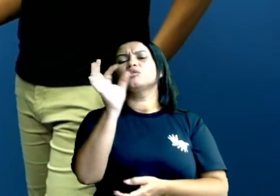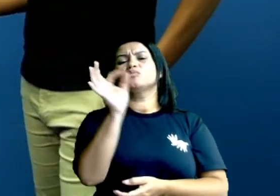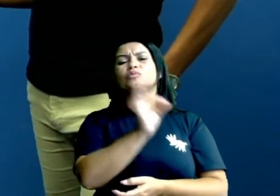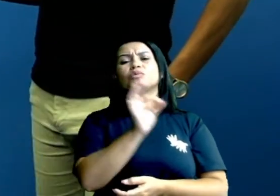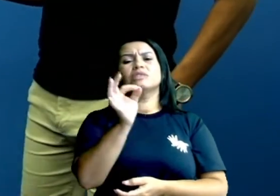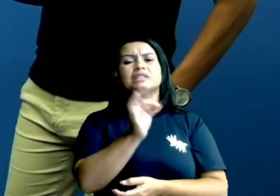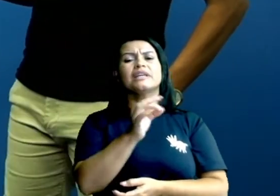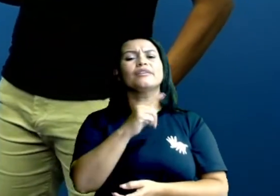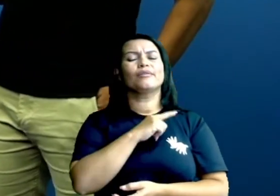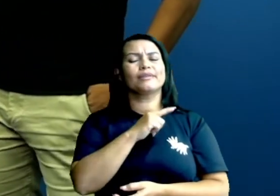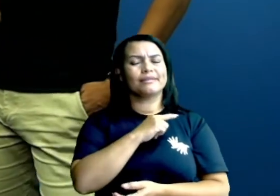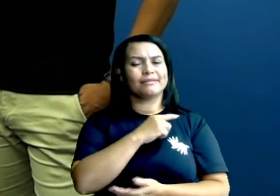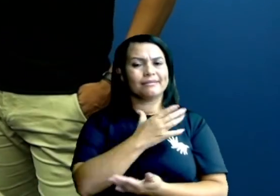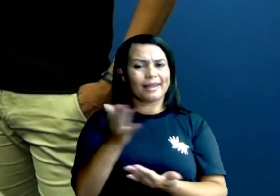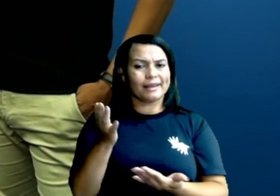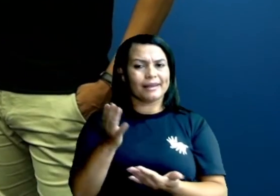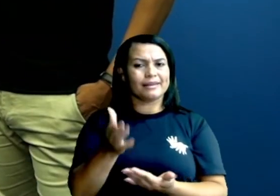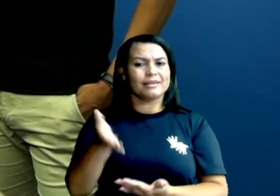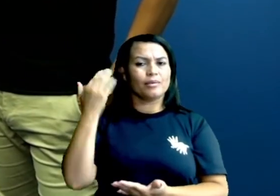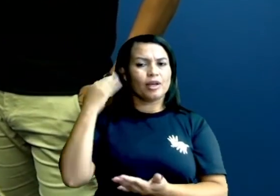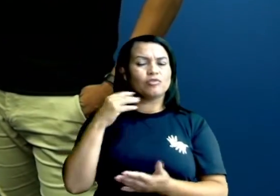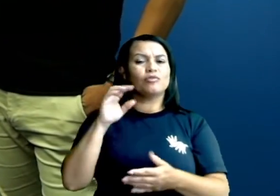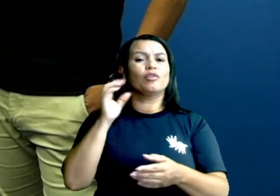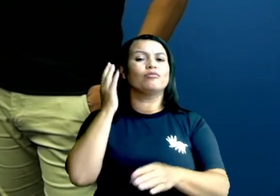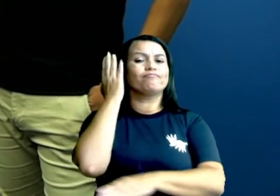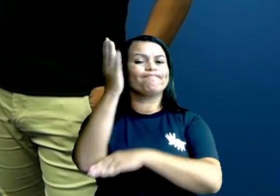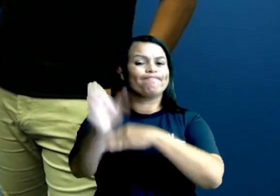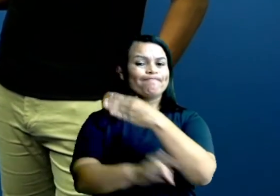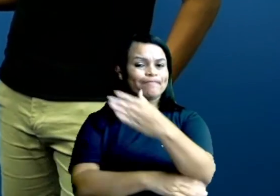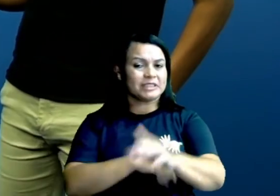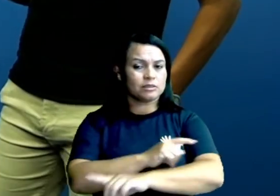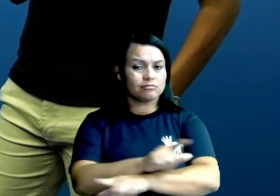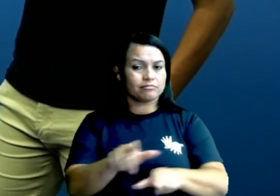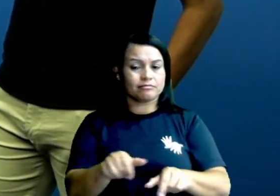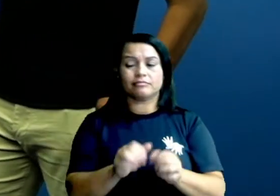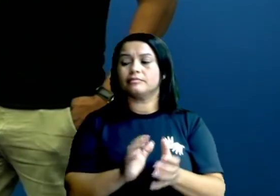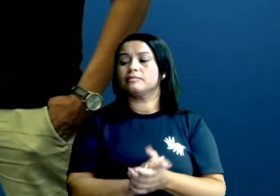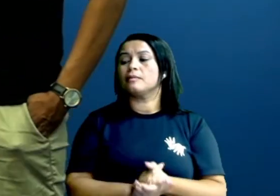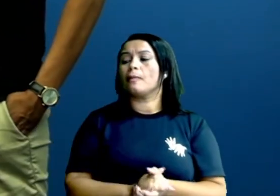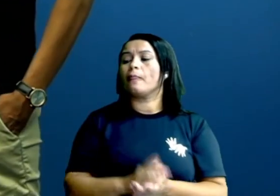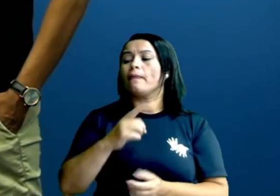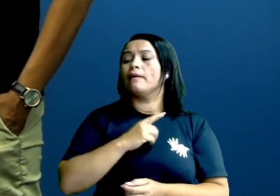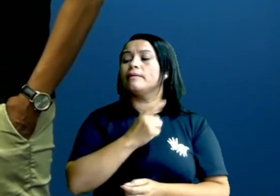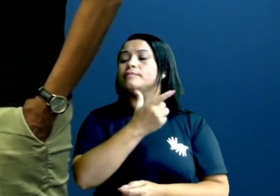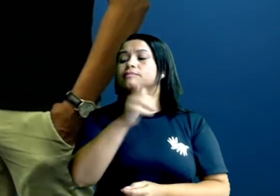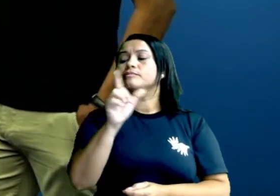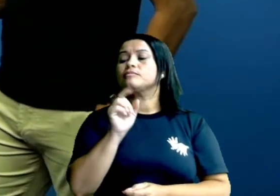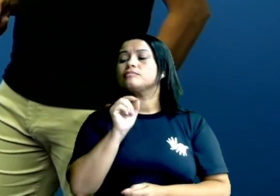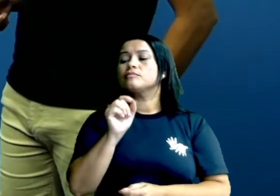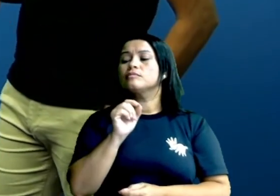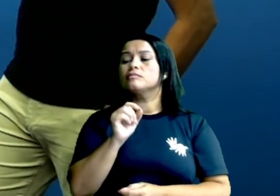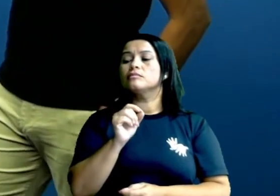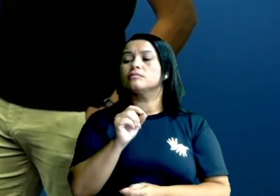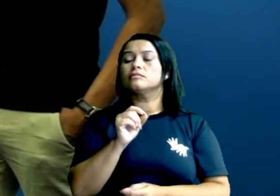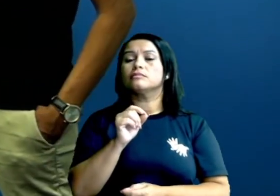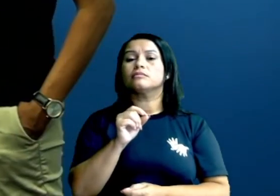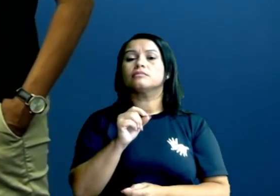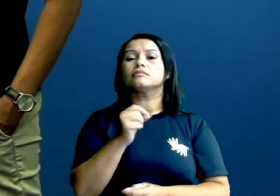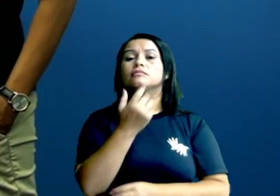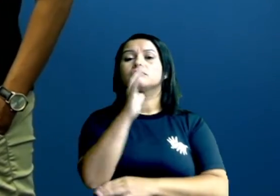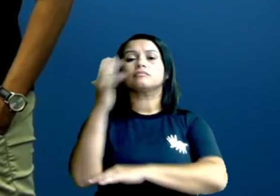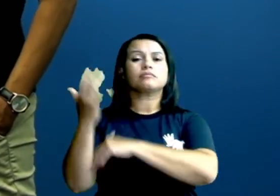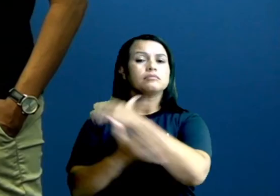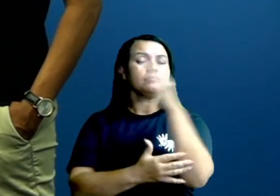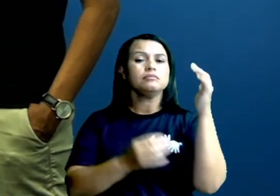3% foi o que teria sobrado dessa vegetação, tá bom? A próxima vegetação seria a mata dos cocais. Ela